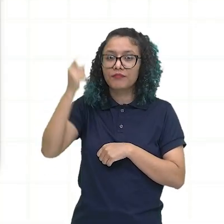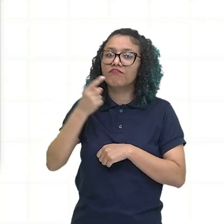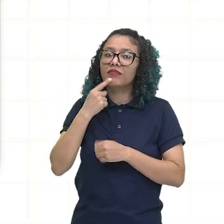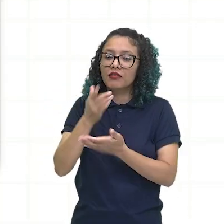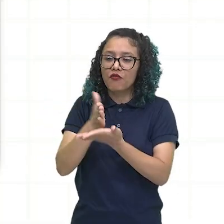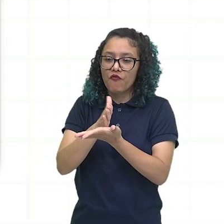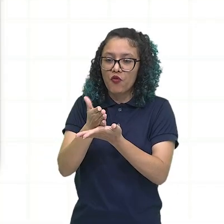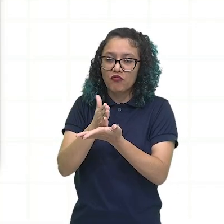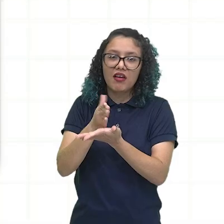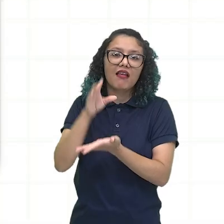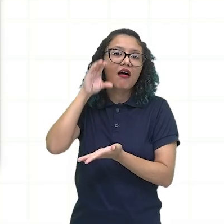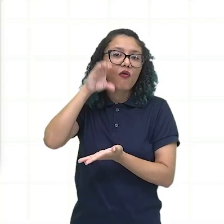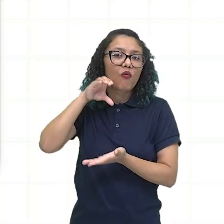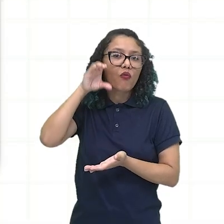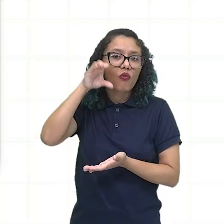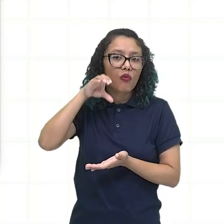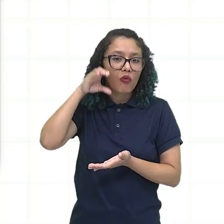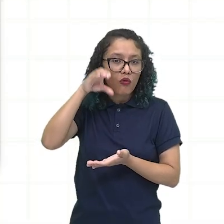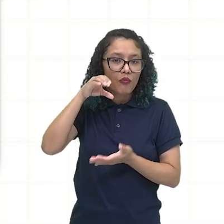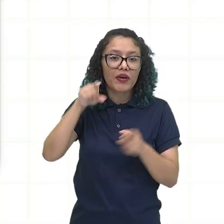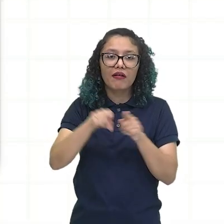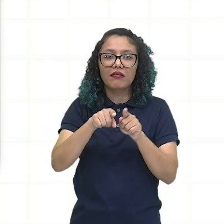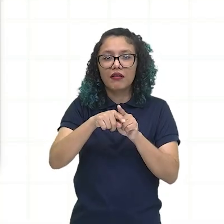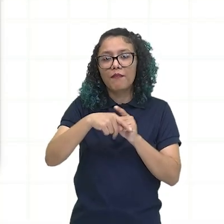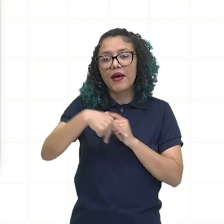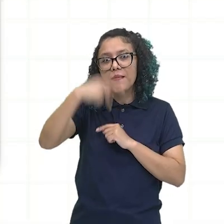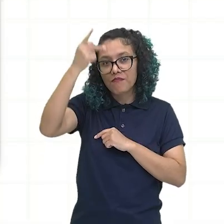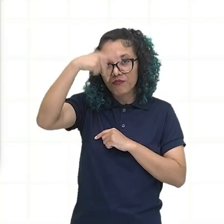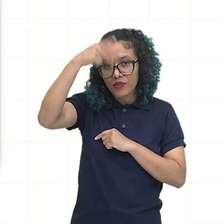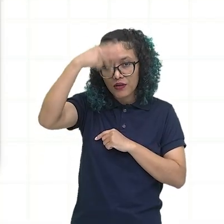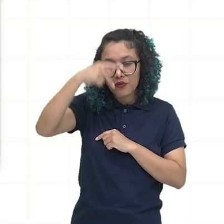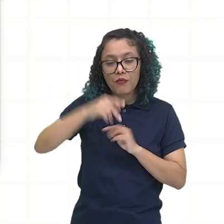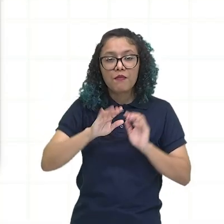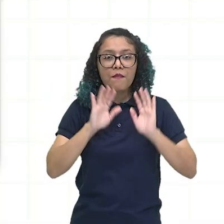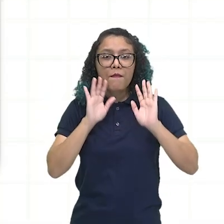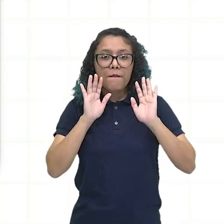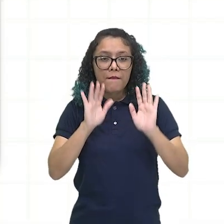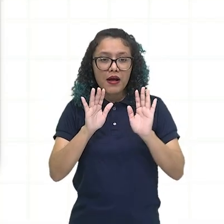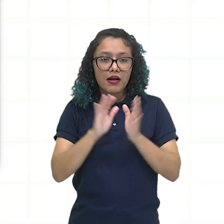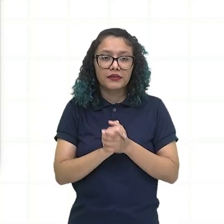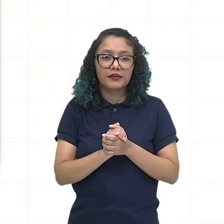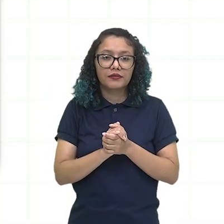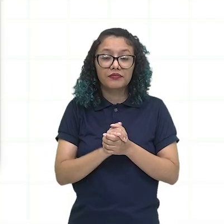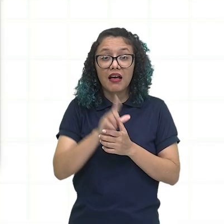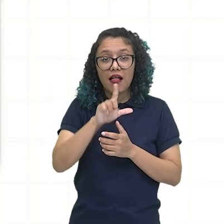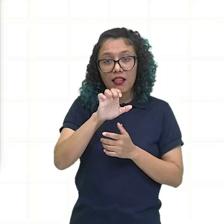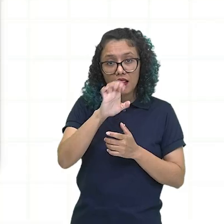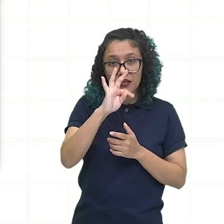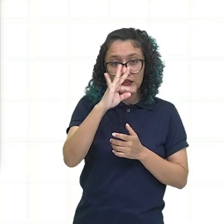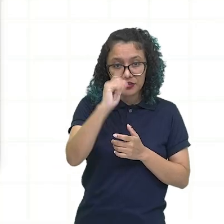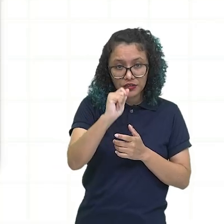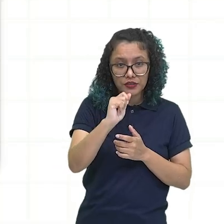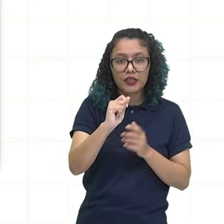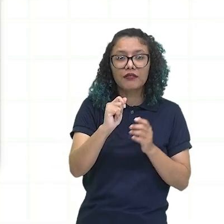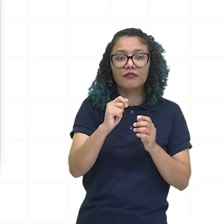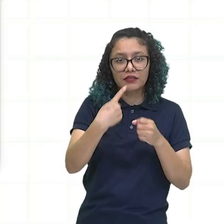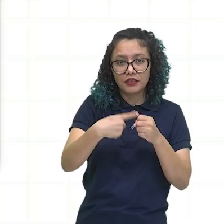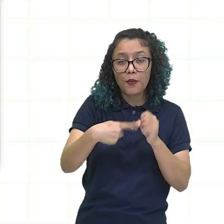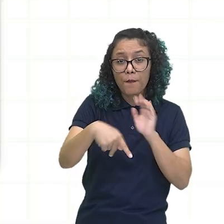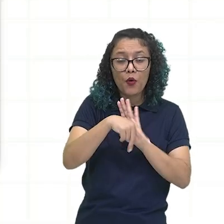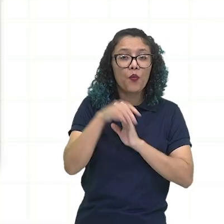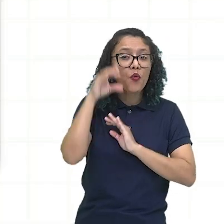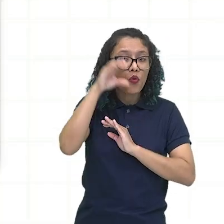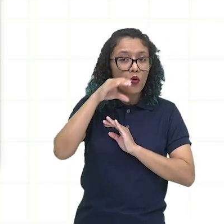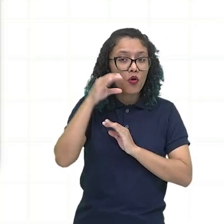fronteira com a Colômbia e com o Peru. Mas Letícia é uma cidade fronteiriça da Colômbia,